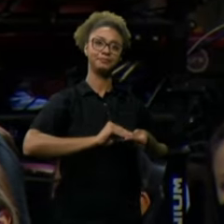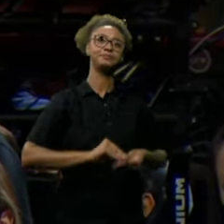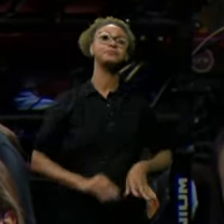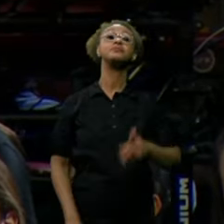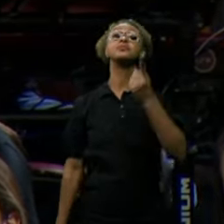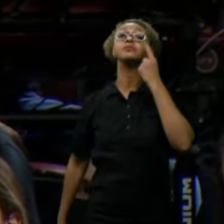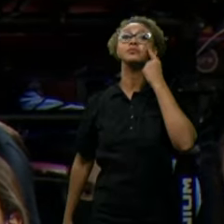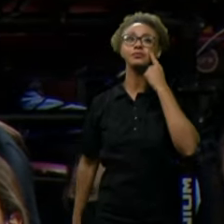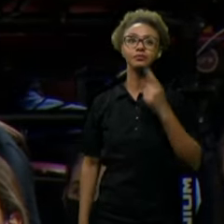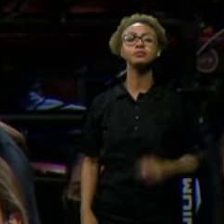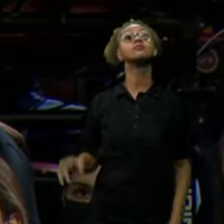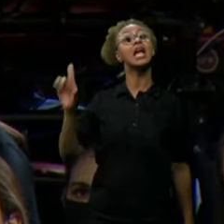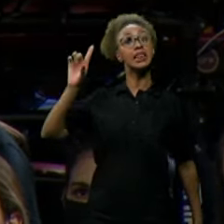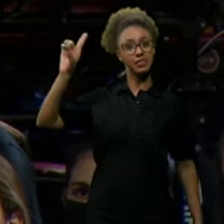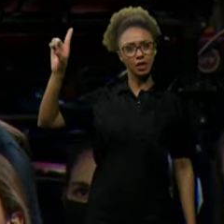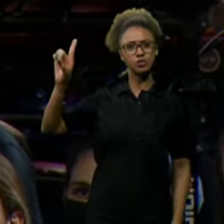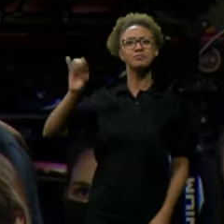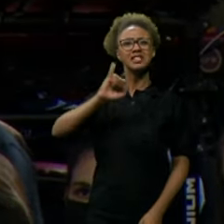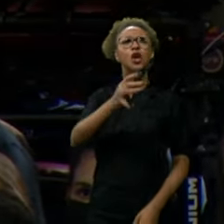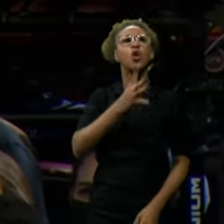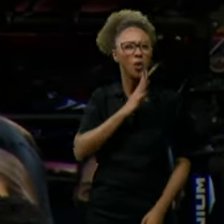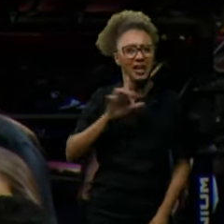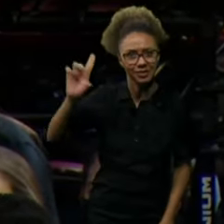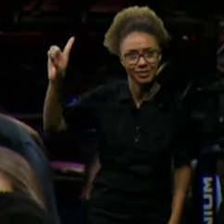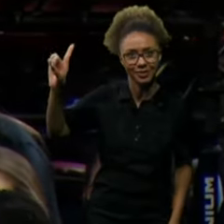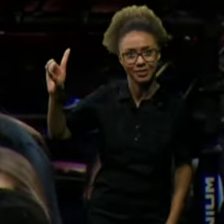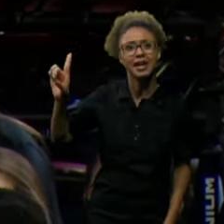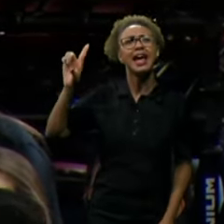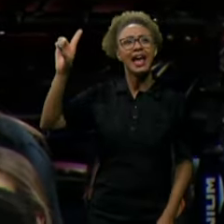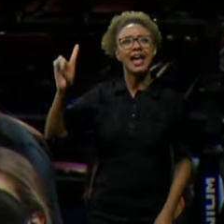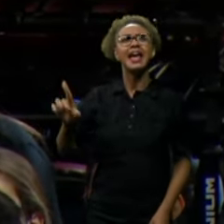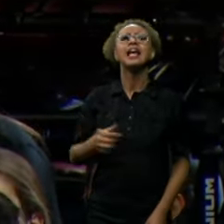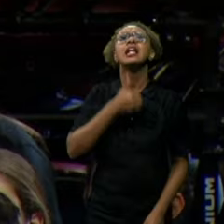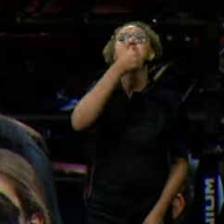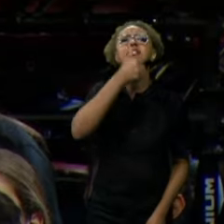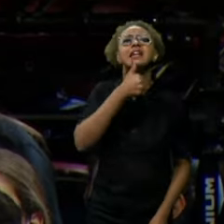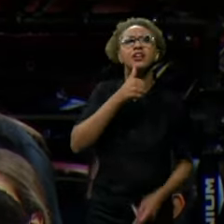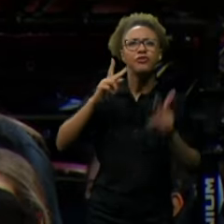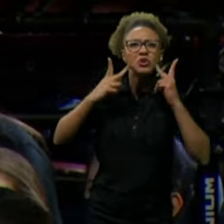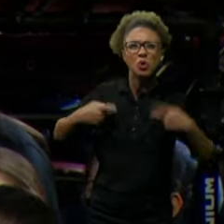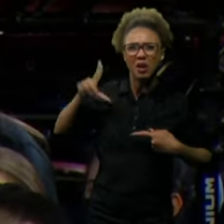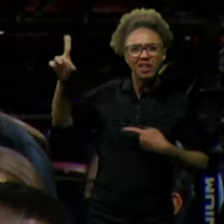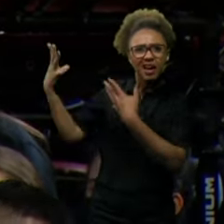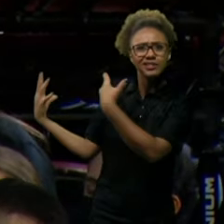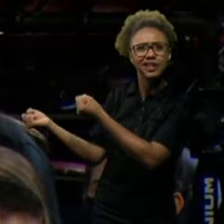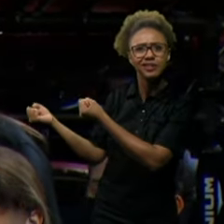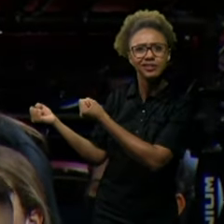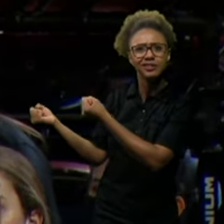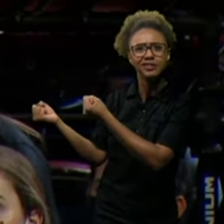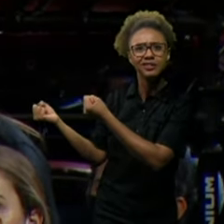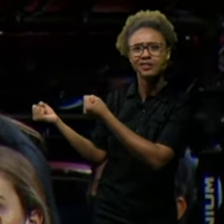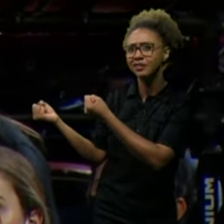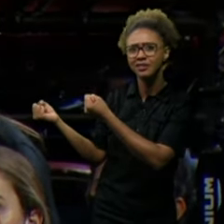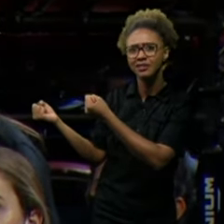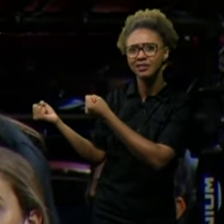ver Deus de fato para quem conhece aqui o nosso Deus ele aceita sacrifício humano de homem aceita